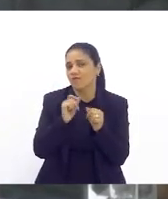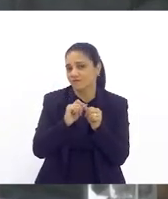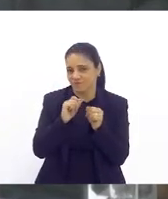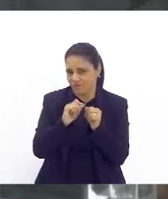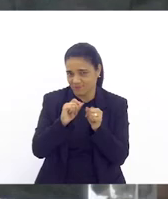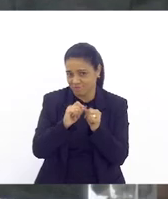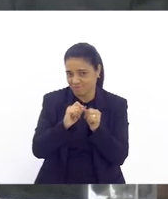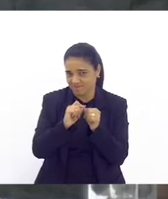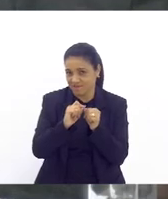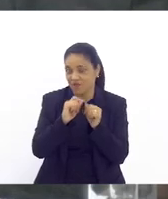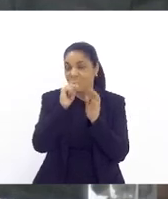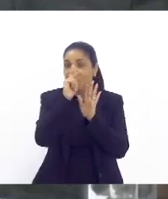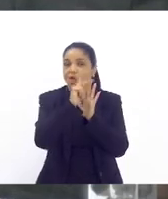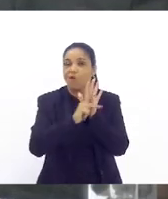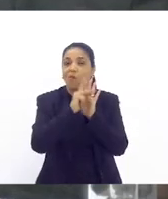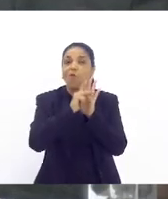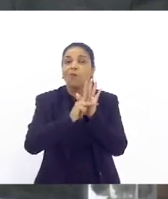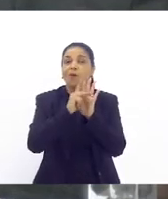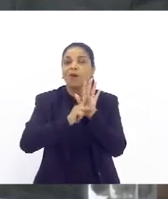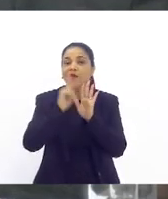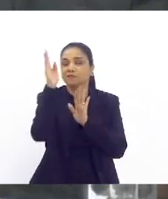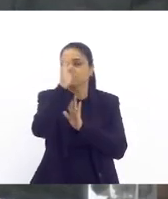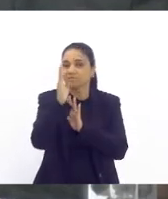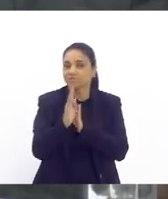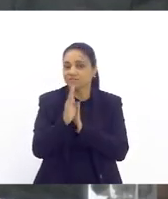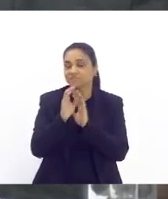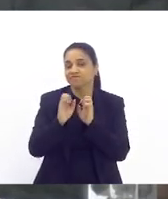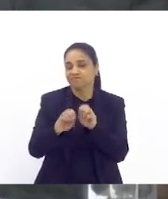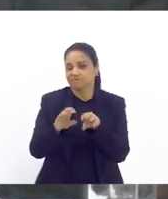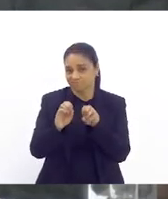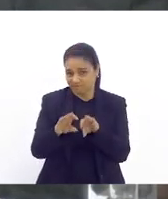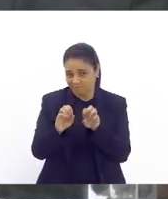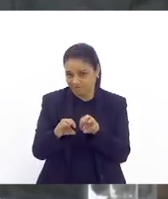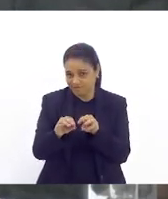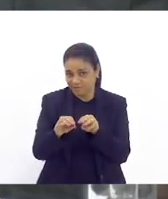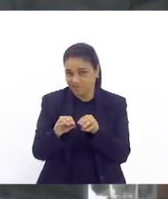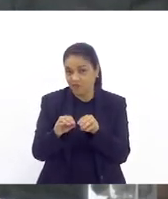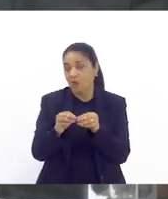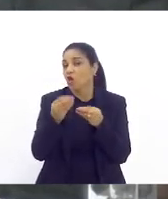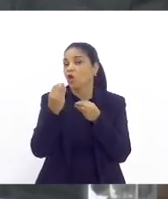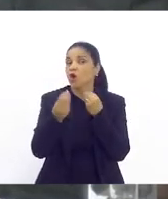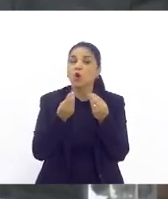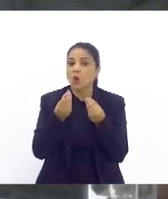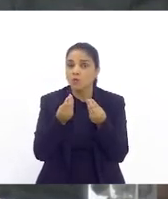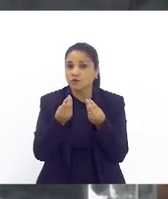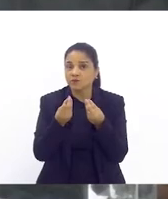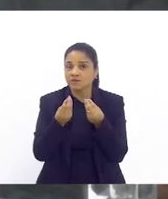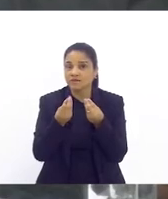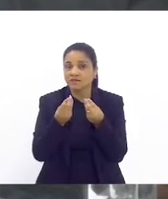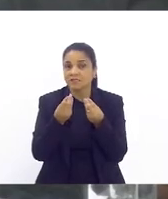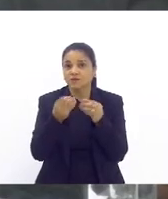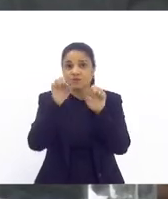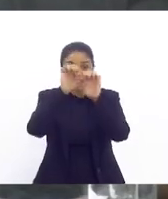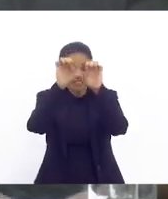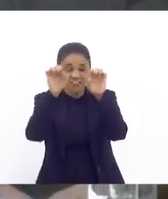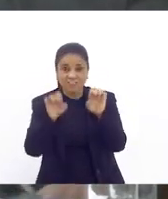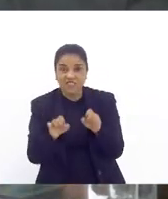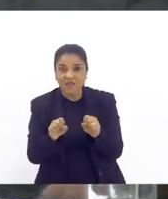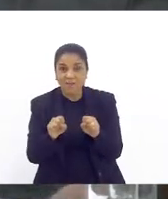o plano nacional de educação nós vamos fazer de forma sistêmica